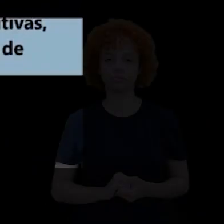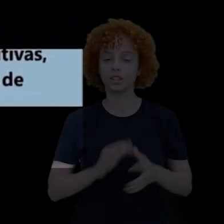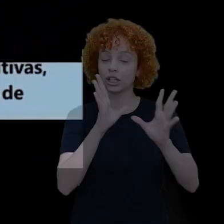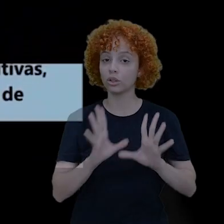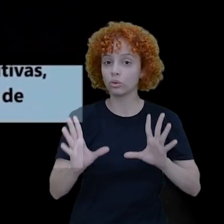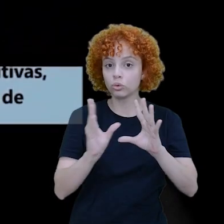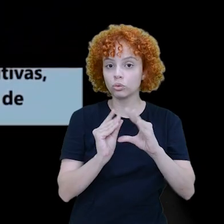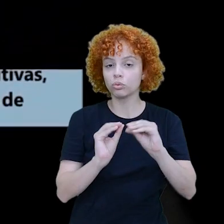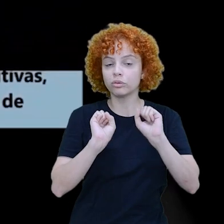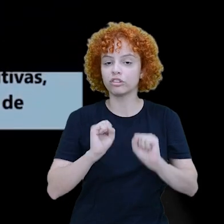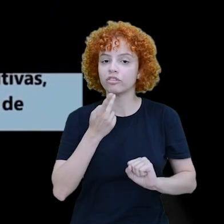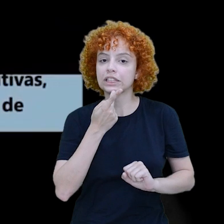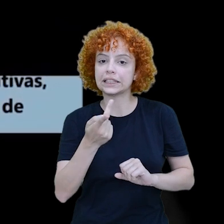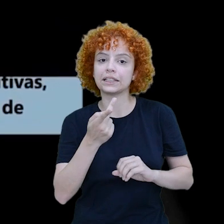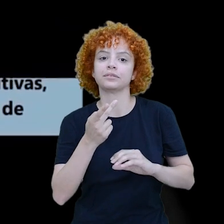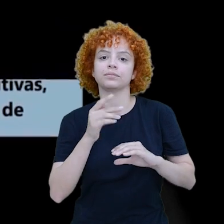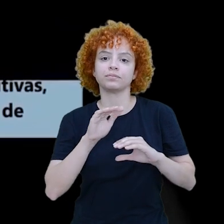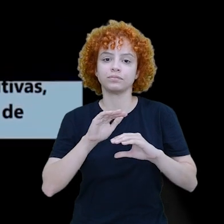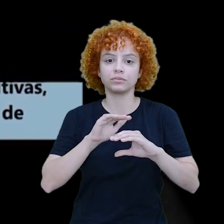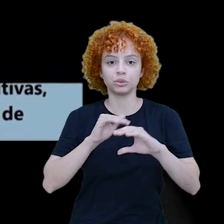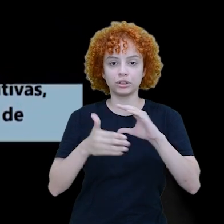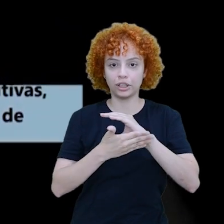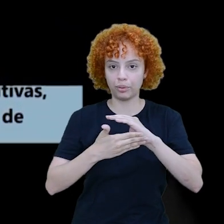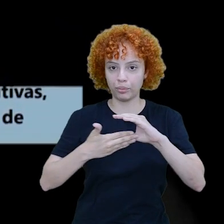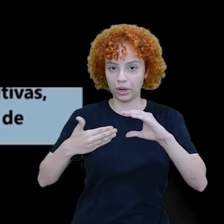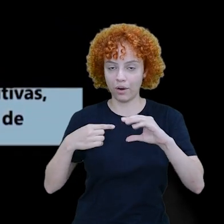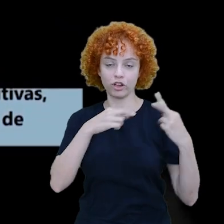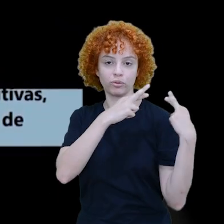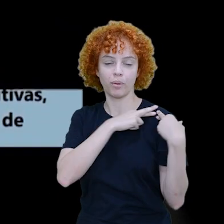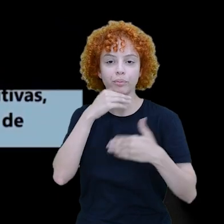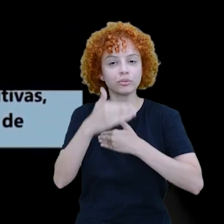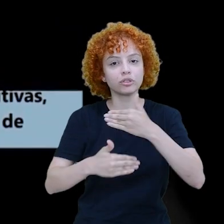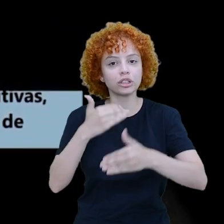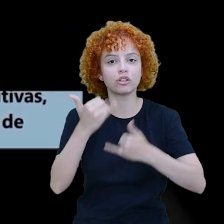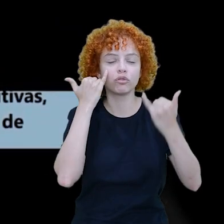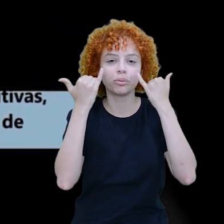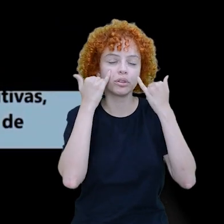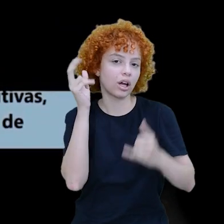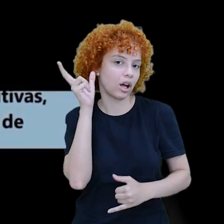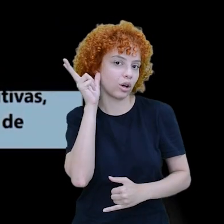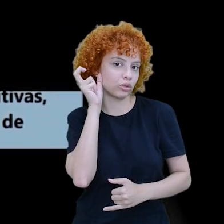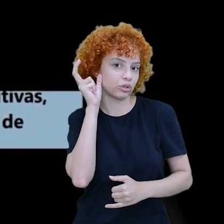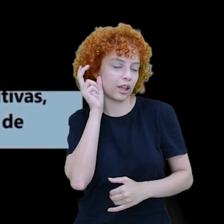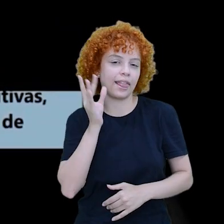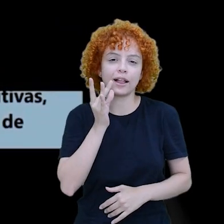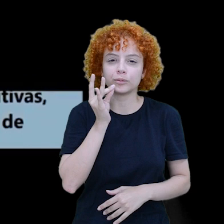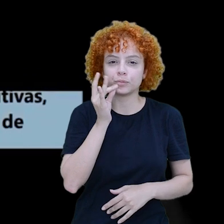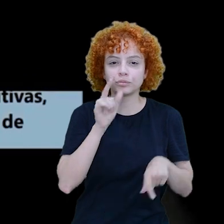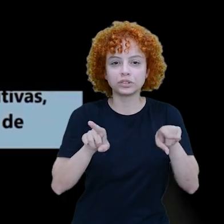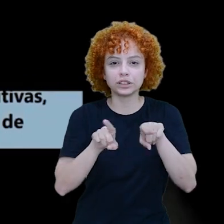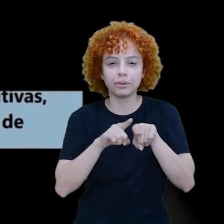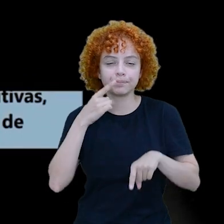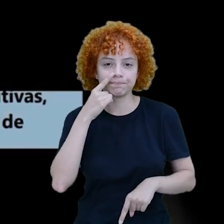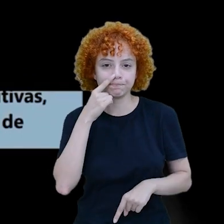suma, podemos dizer que o lobo temporal é responsável pelo processamento de informações auditivas,